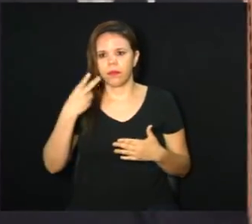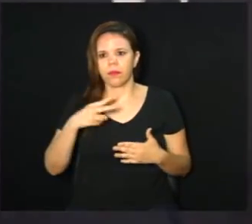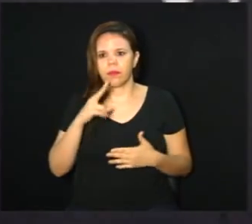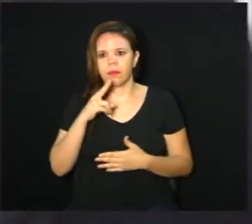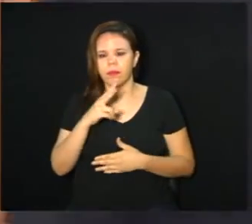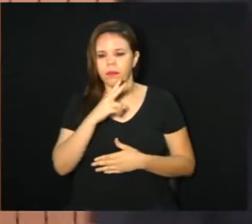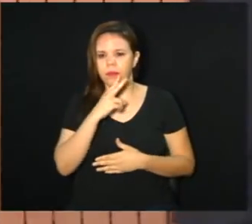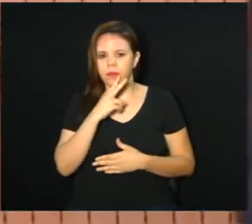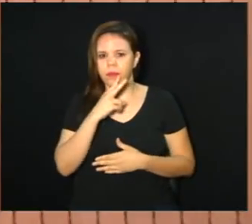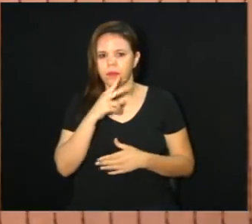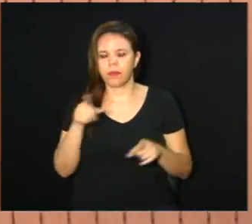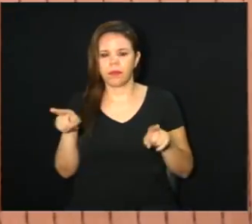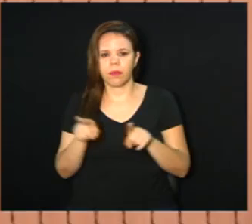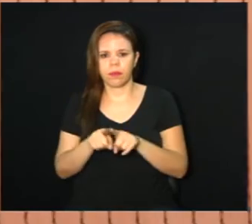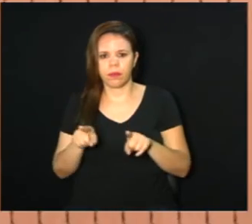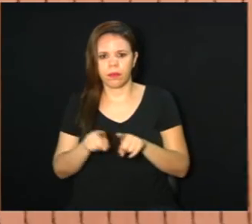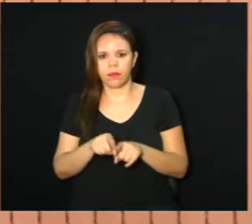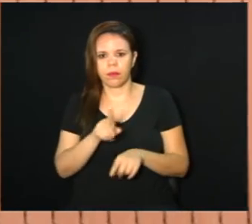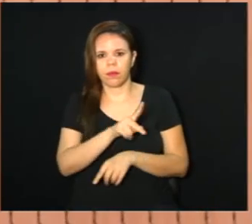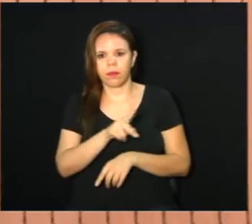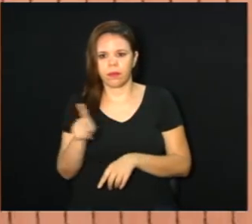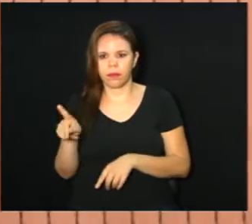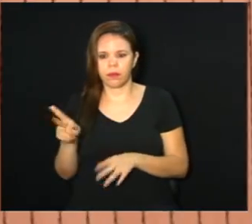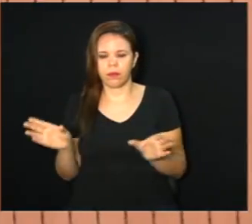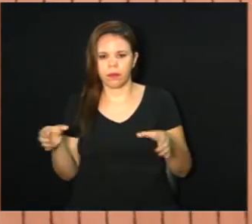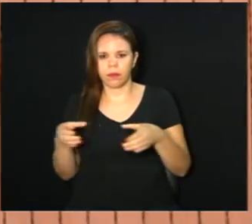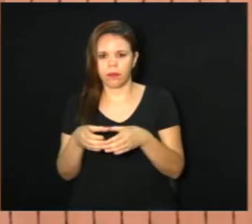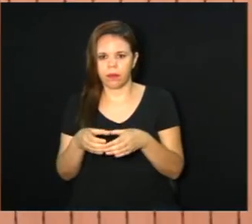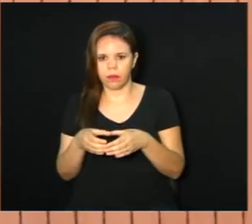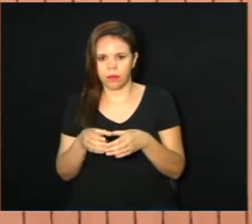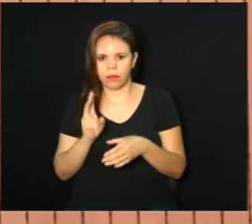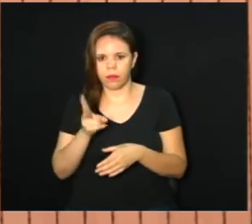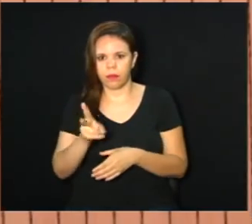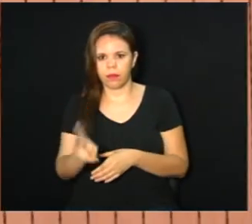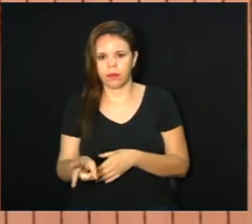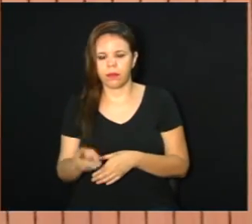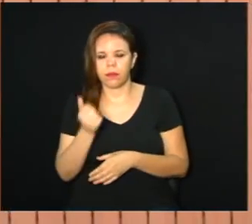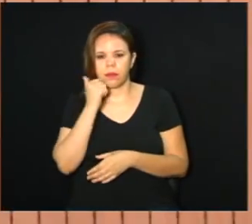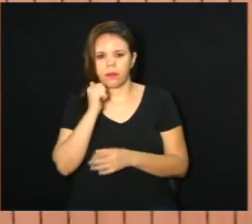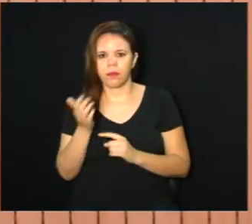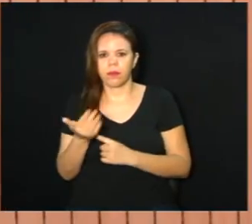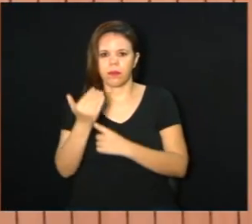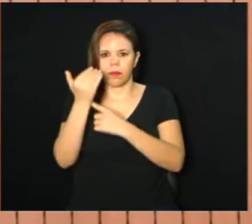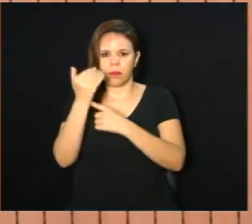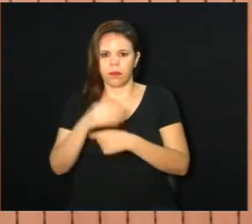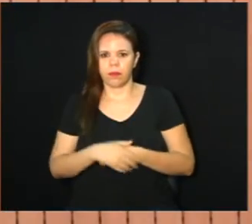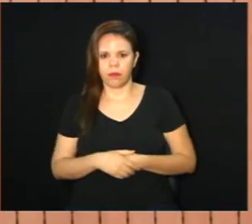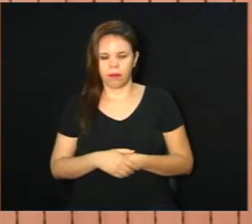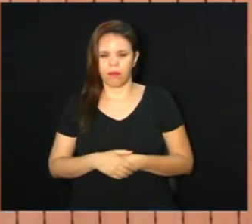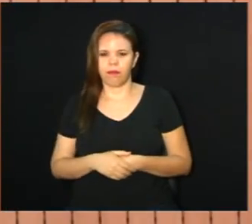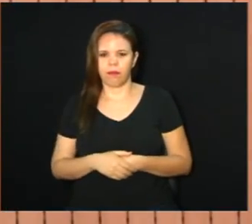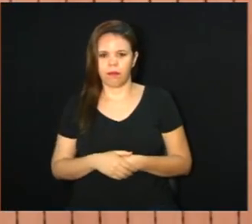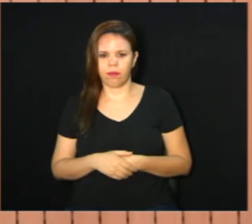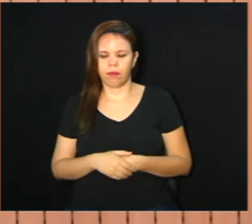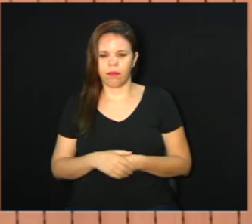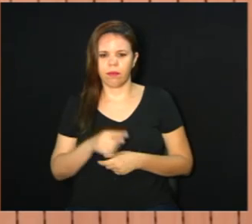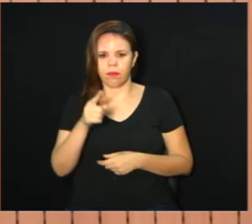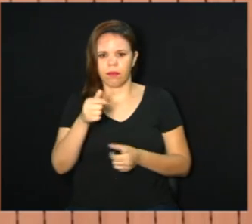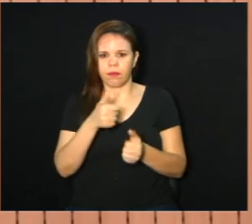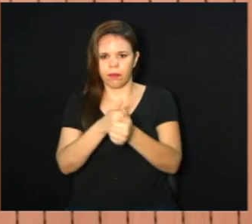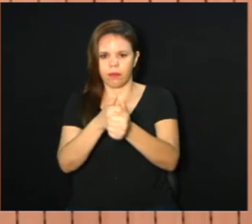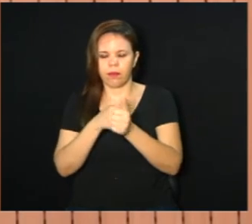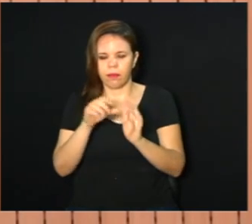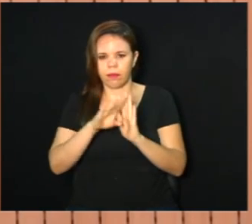Vinícius Gratti, que é também o presidente da Comissão Permanente de Ciência e Tecnologia. Portanto, você segue